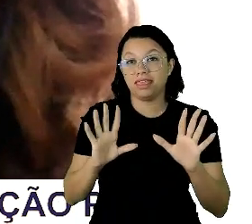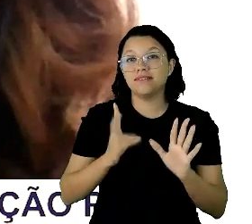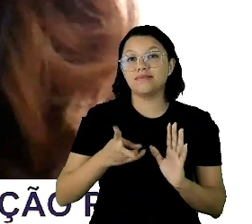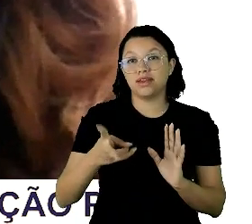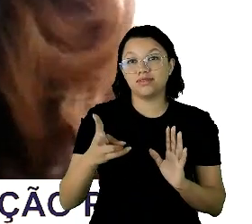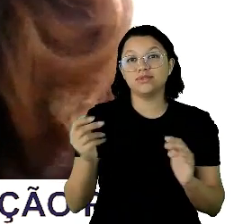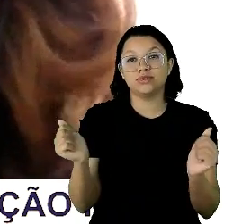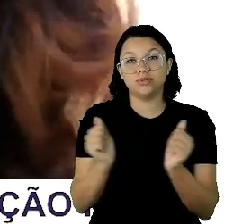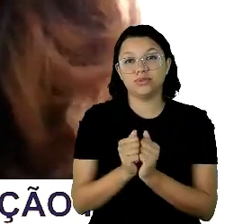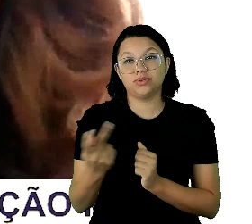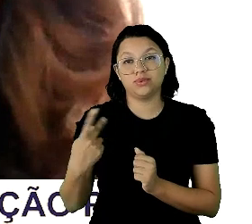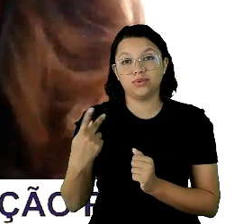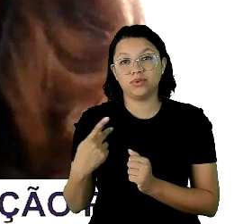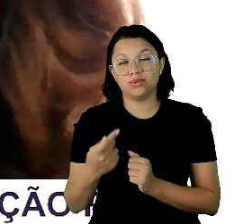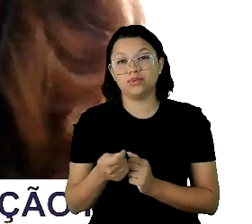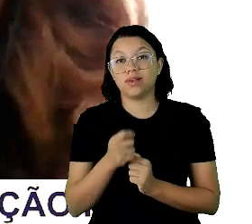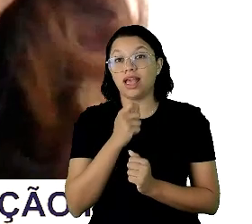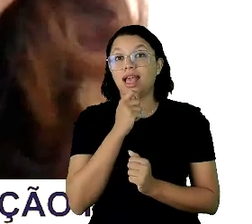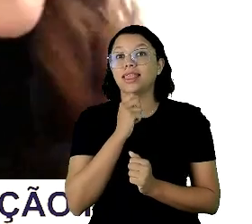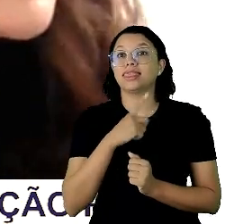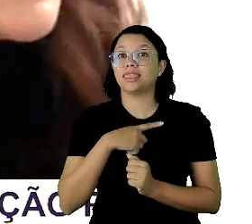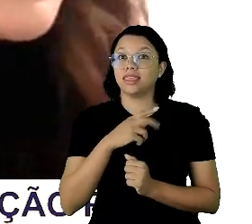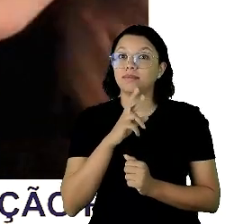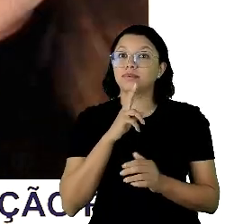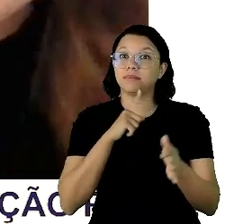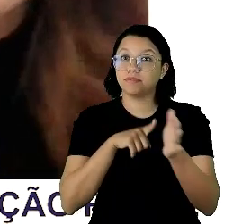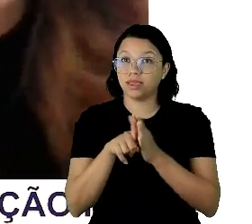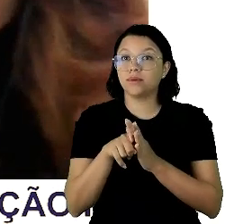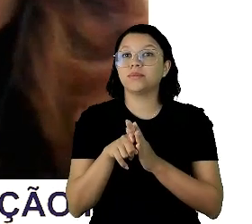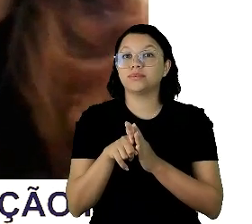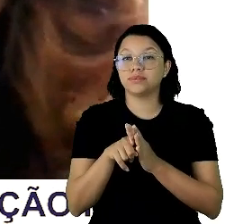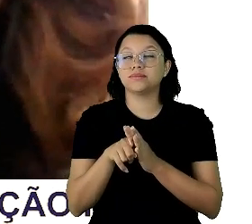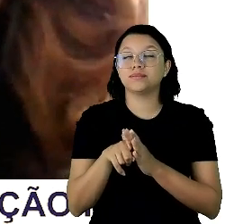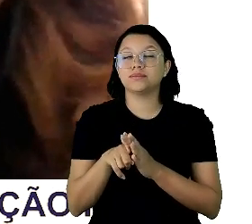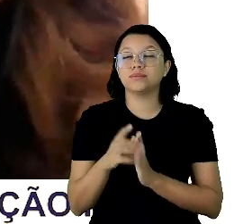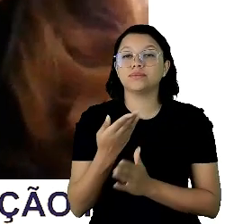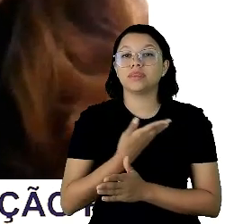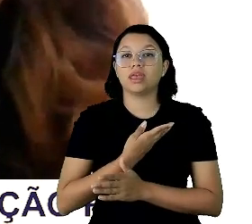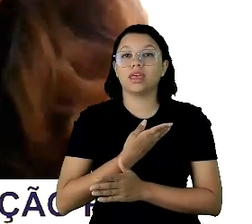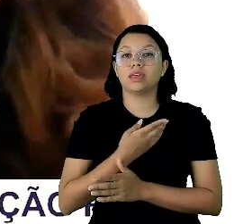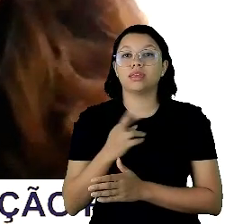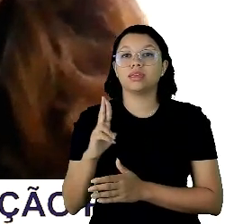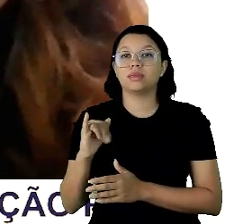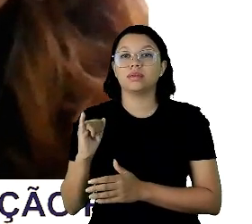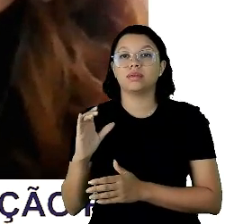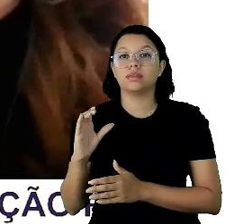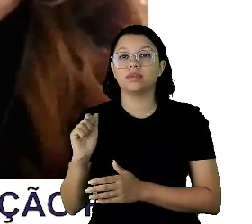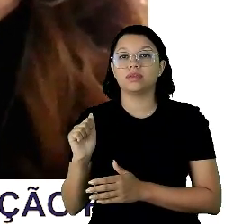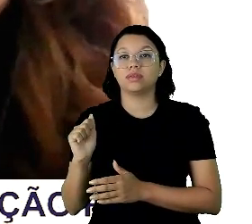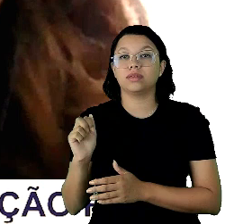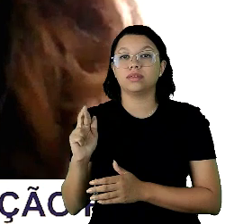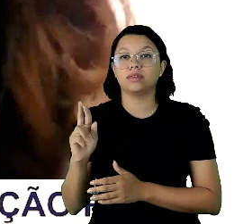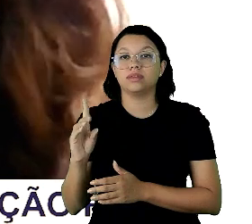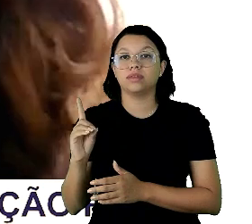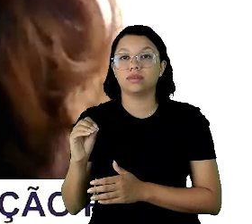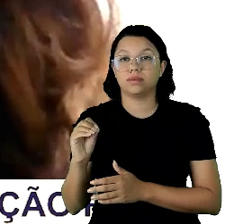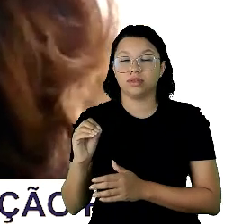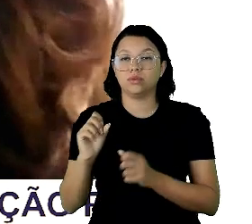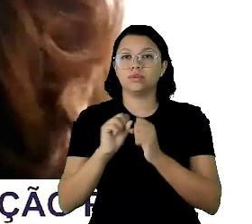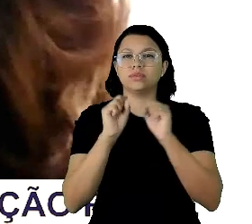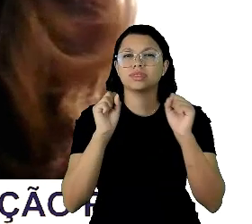temos perguntas. O nosso colega Ricardo, ele pergunta, o sistema de justiça está preparado para